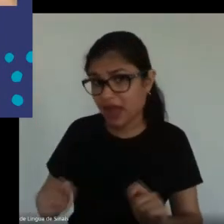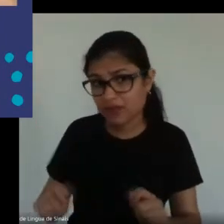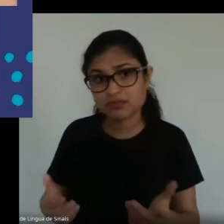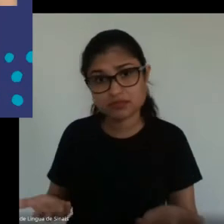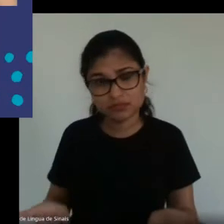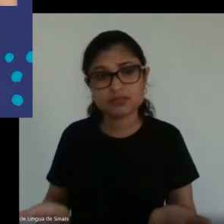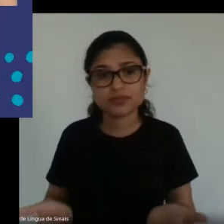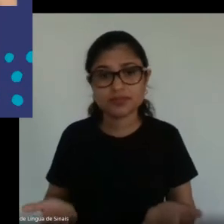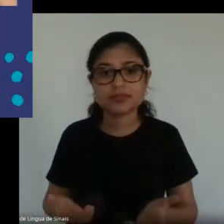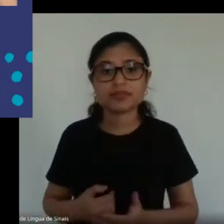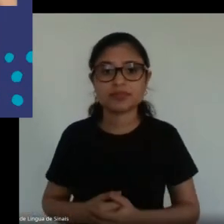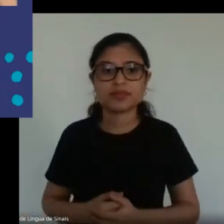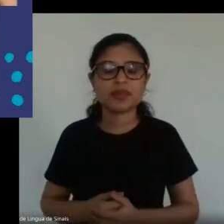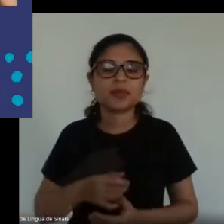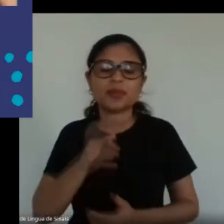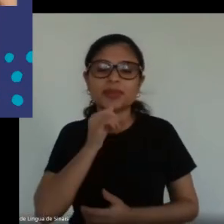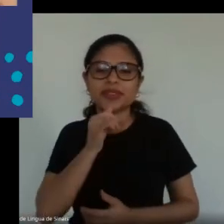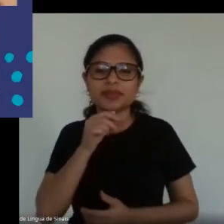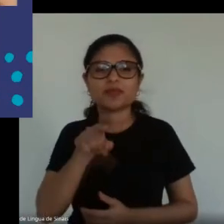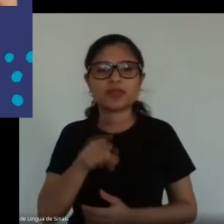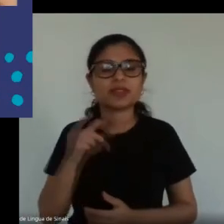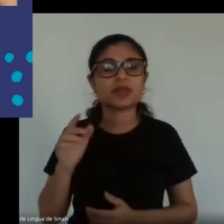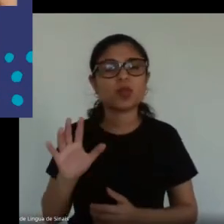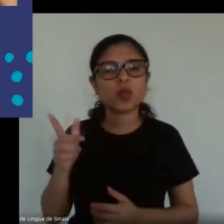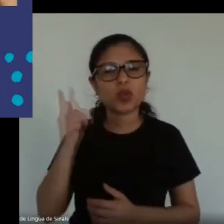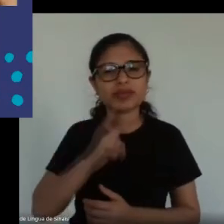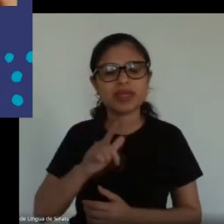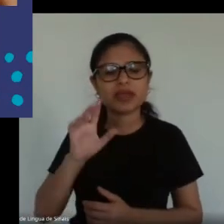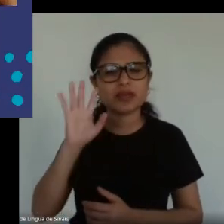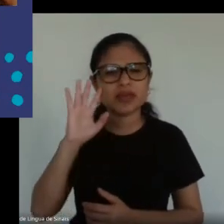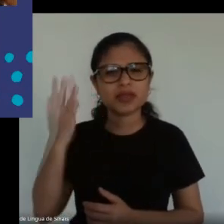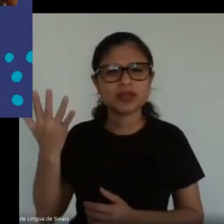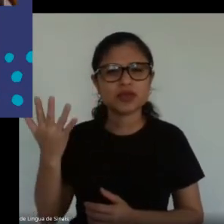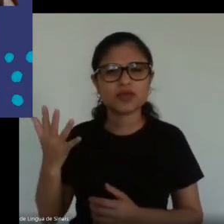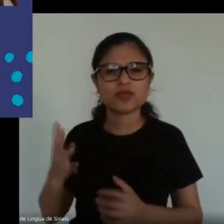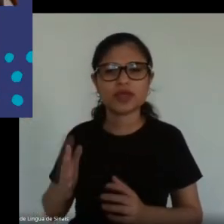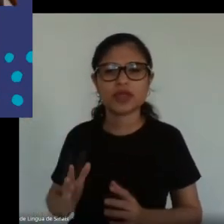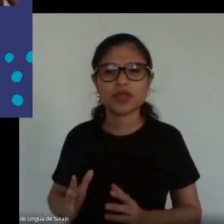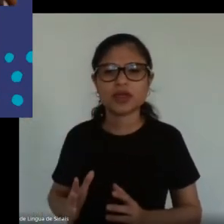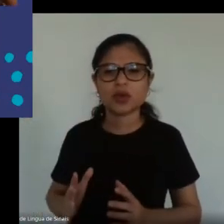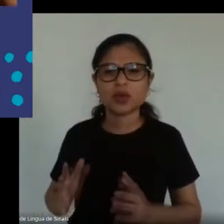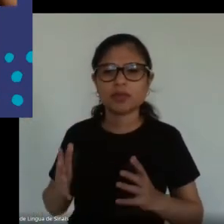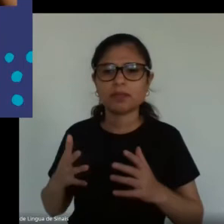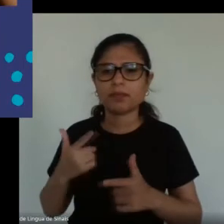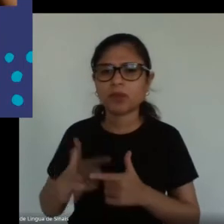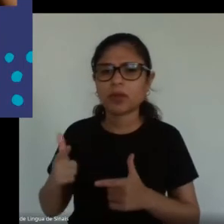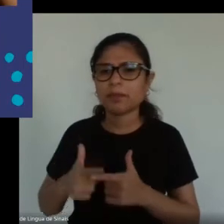de dar coisa do conflito, né,